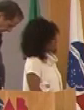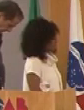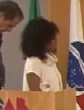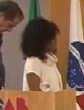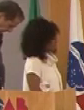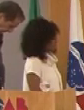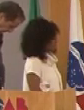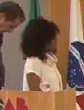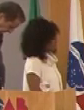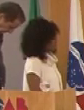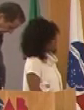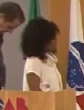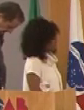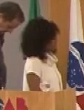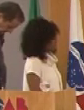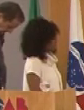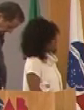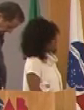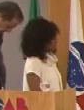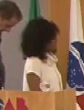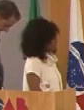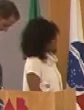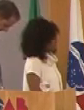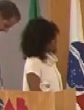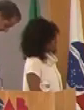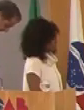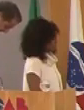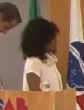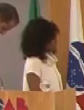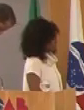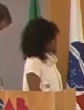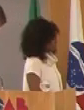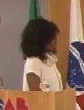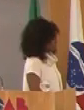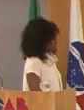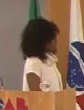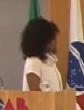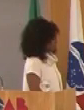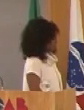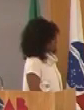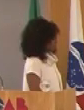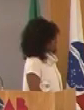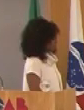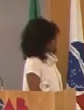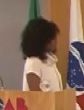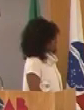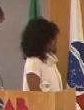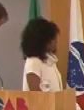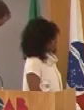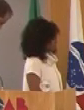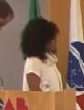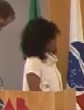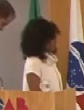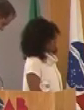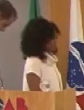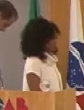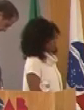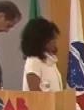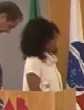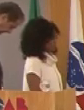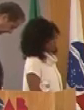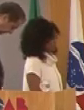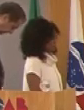Lembrando que a primeira delas foi a proposta de uma emenda constitucional retirando a função social da